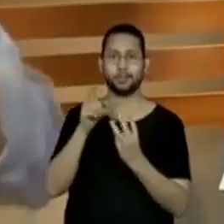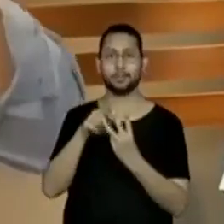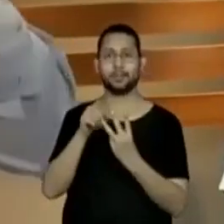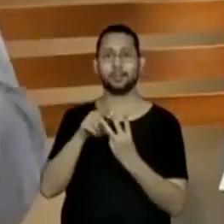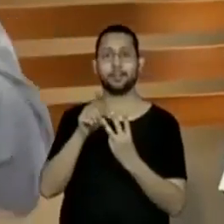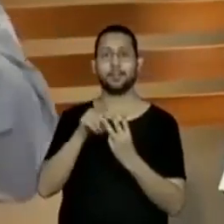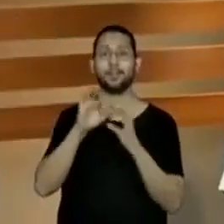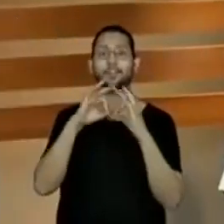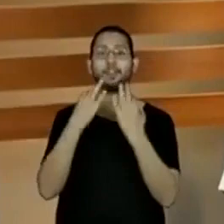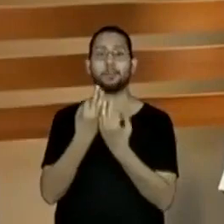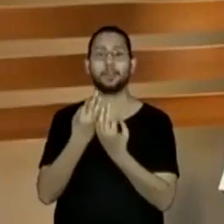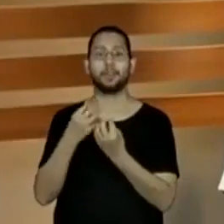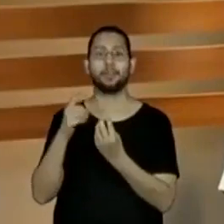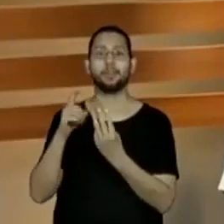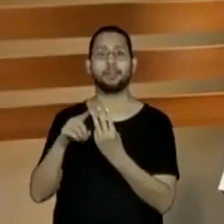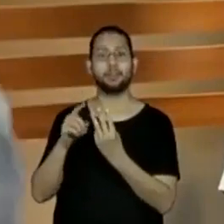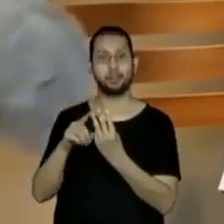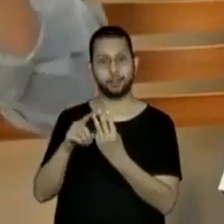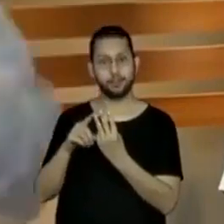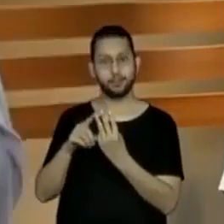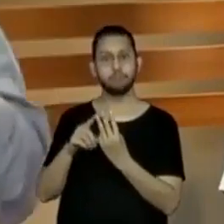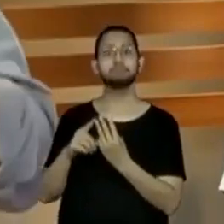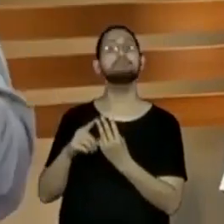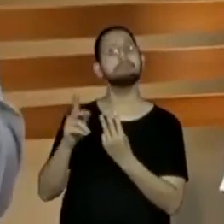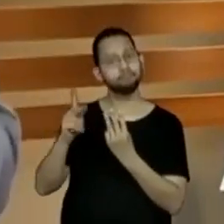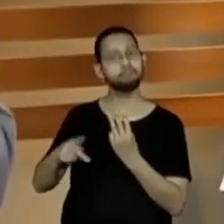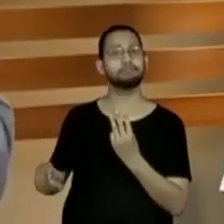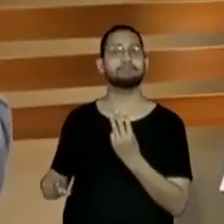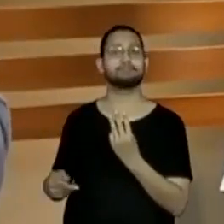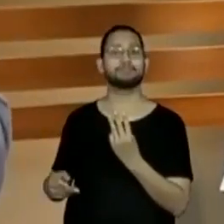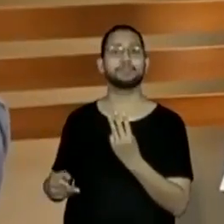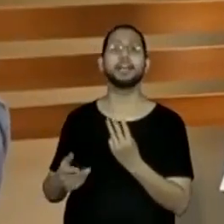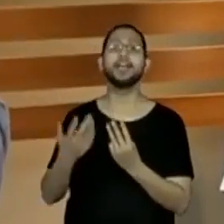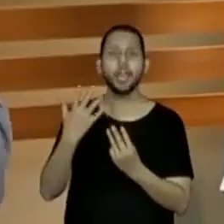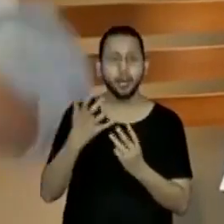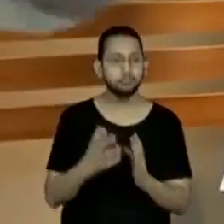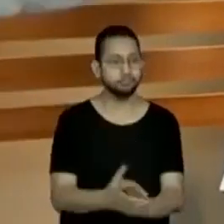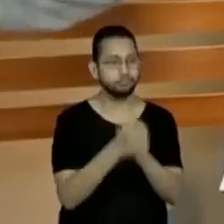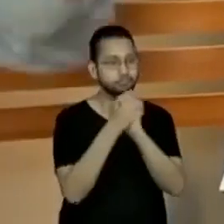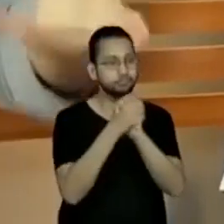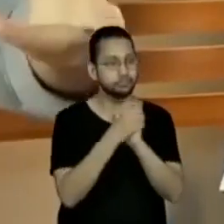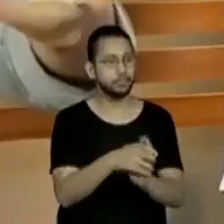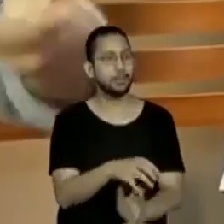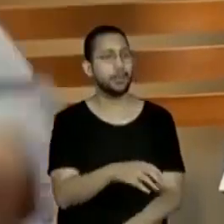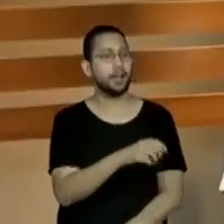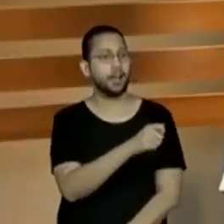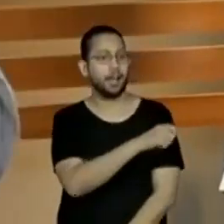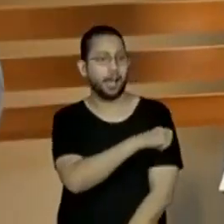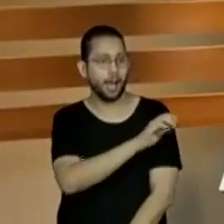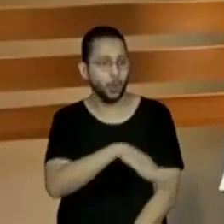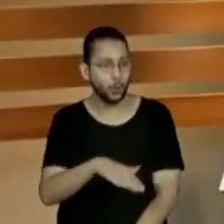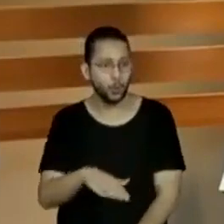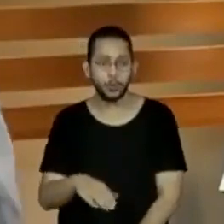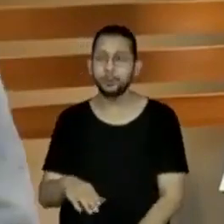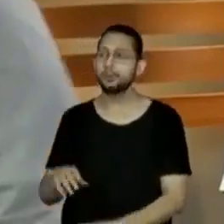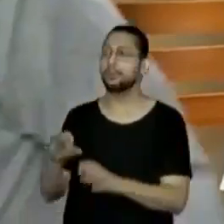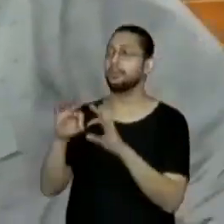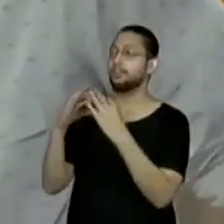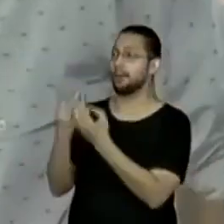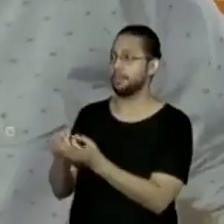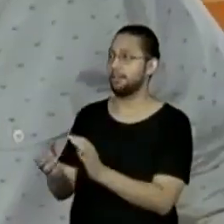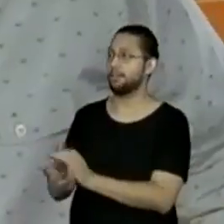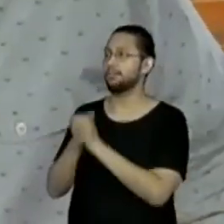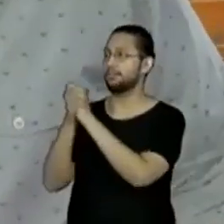família e responsáveis. E aí eu saudei os estudantes, saudei os responsáveis e esqueci